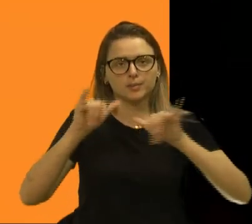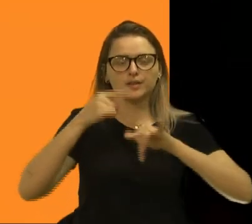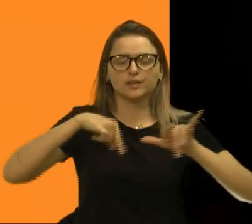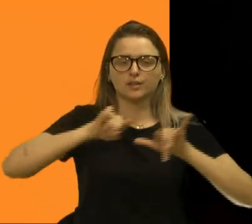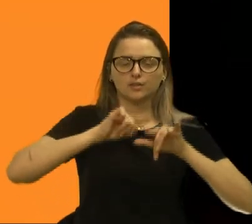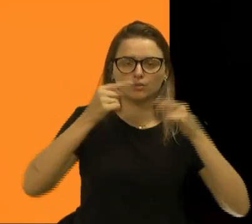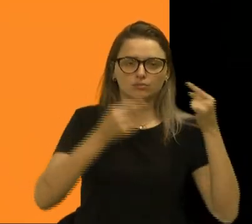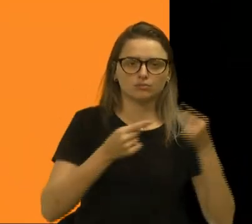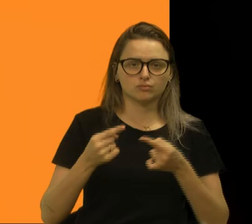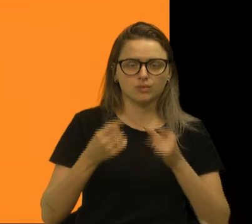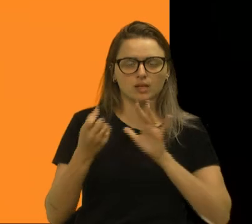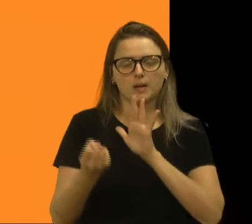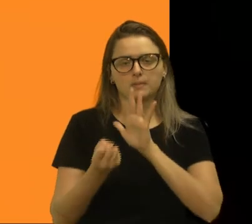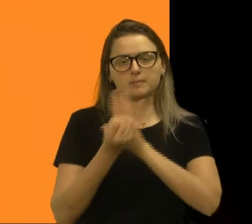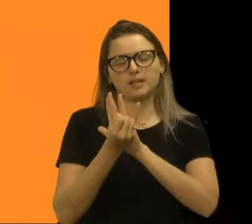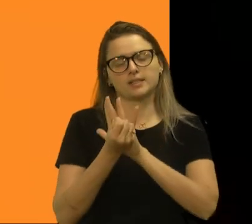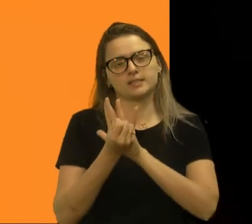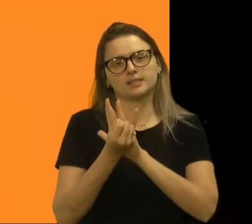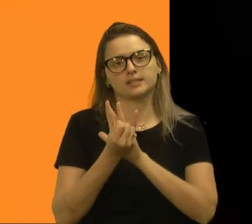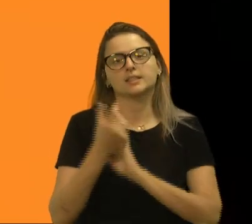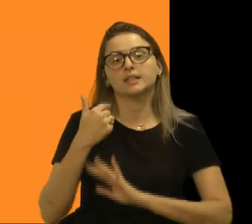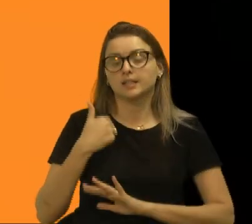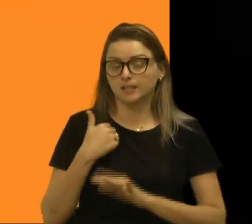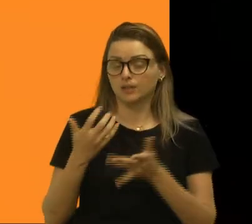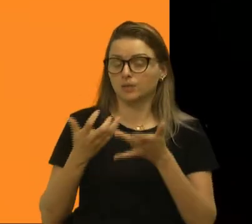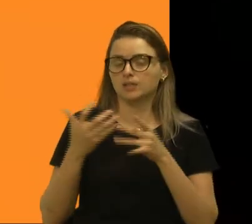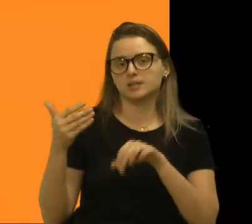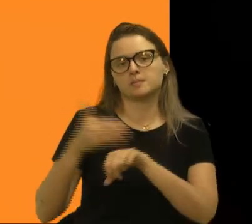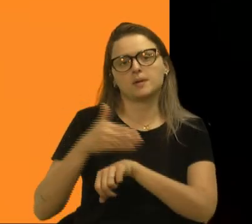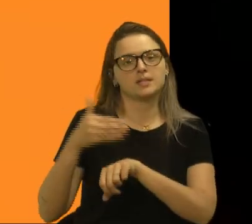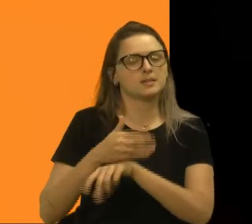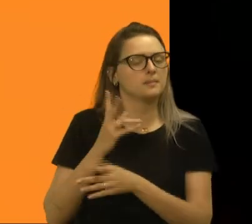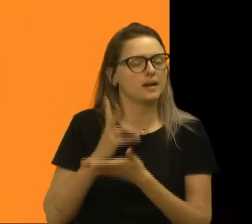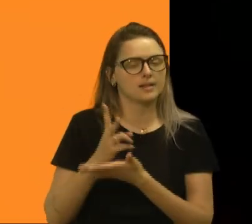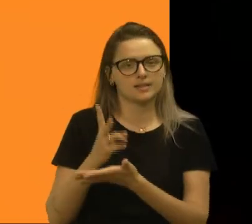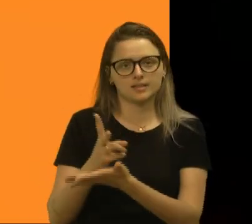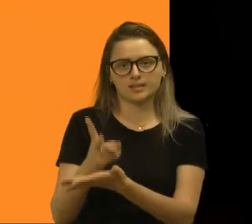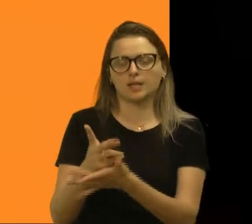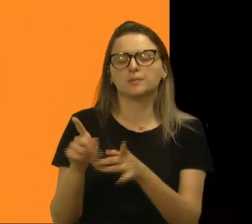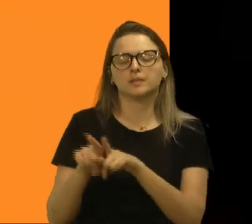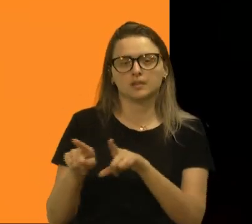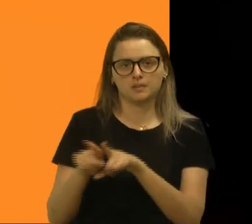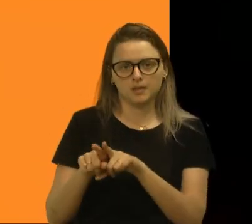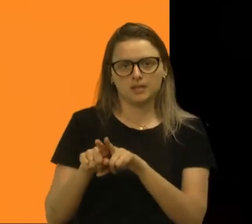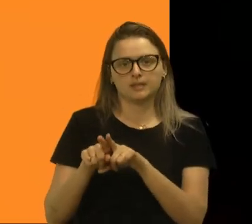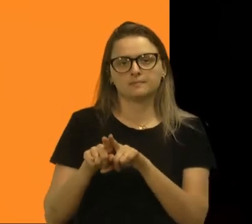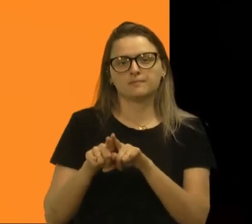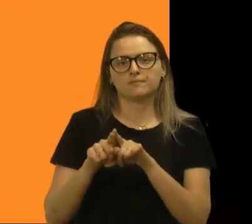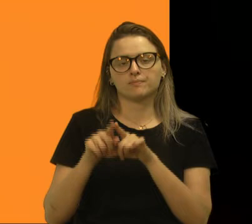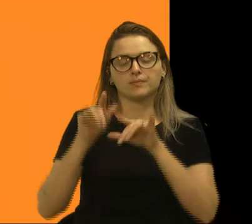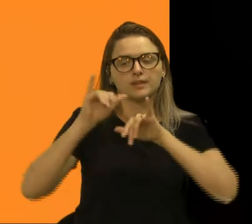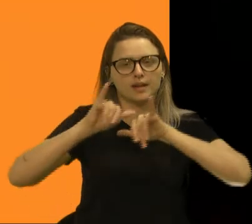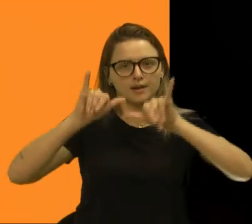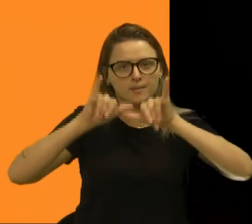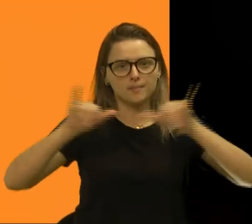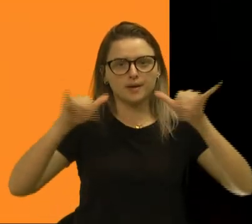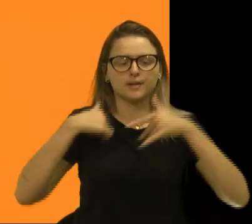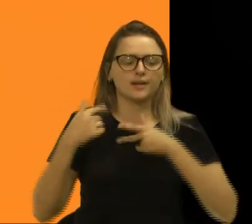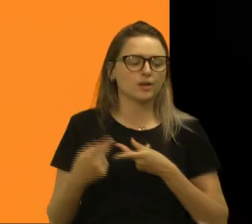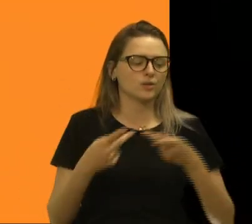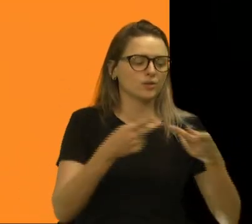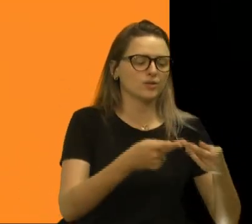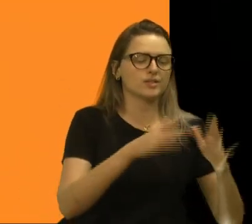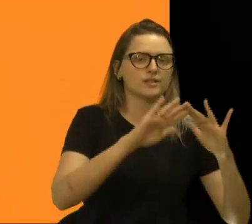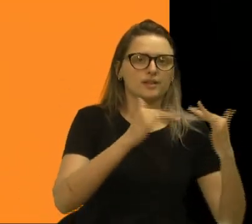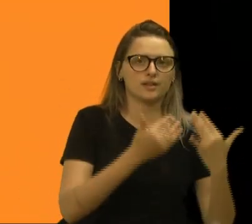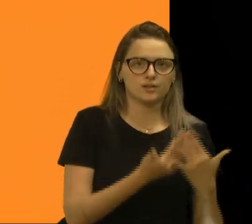o slogan, e onde eu procurei participar ativamente da campanha como parlamentar, visitei